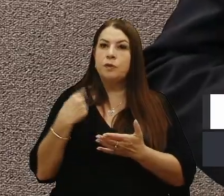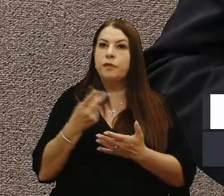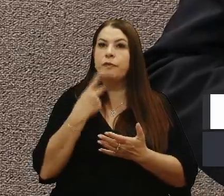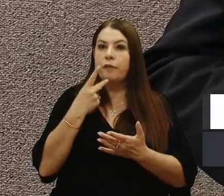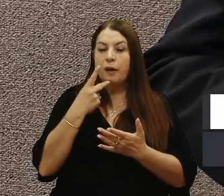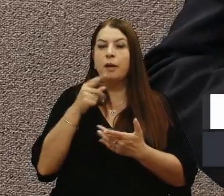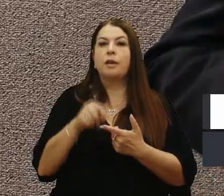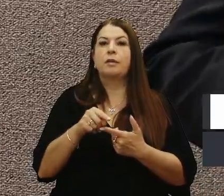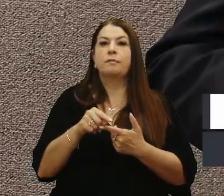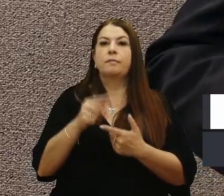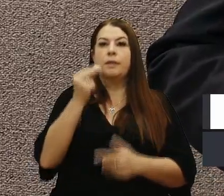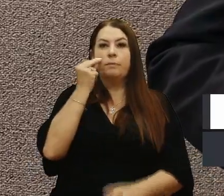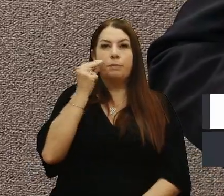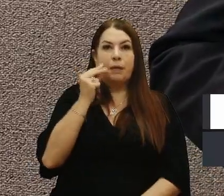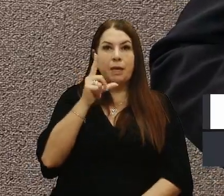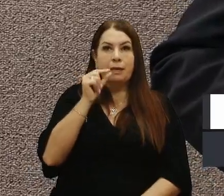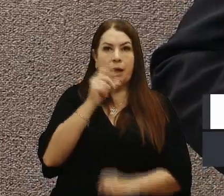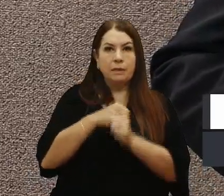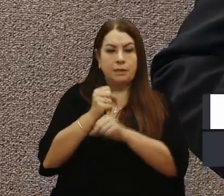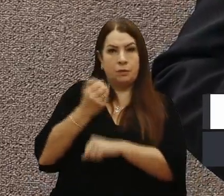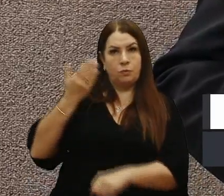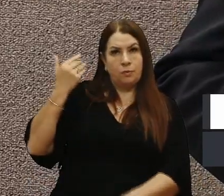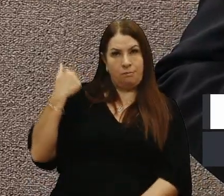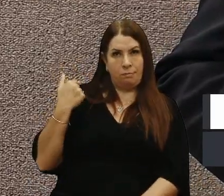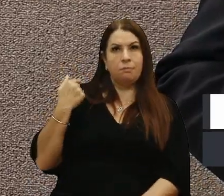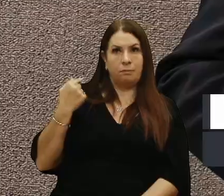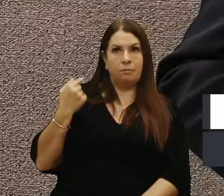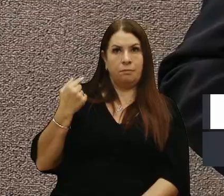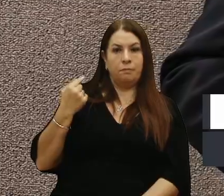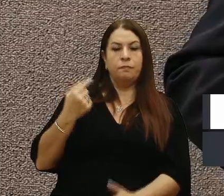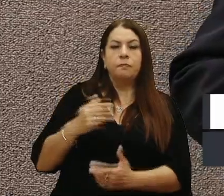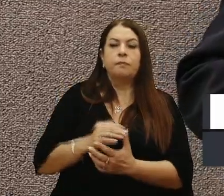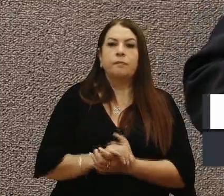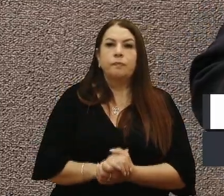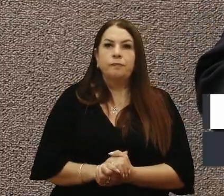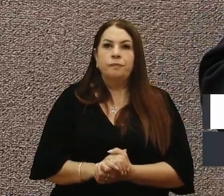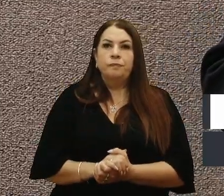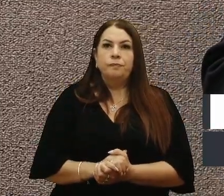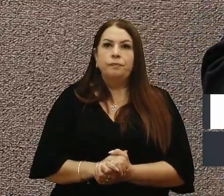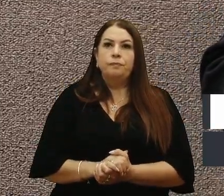nobre colega Libardi, de 10 anos atrás,